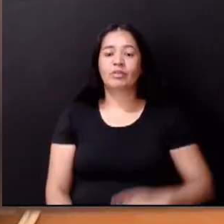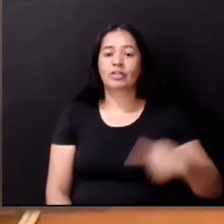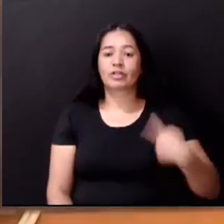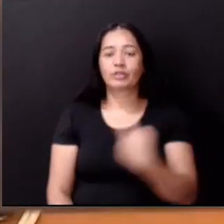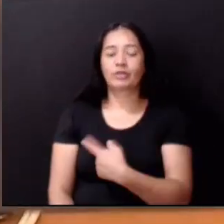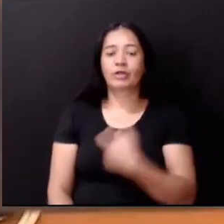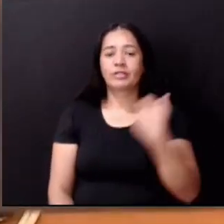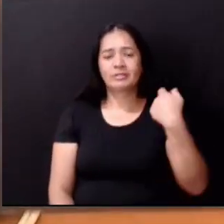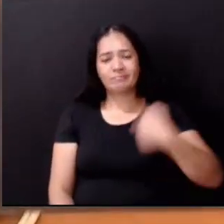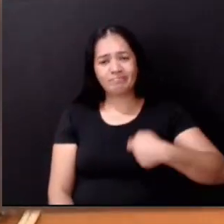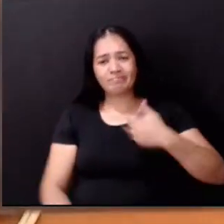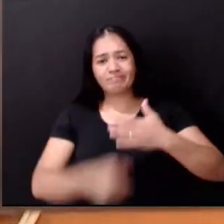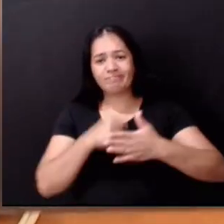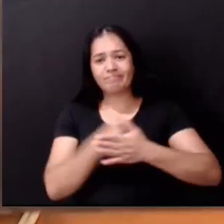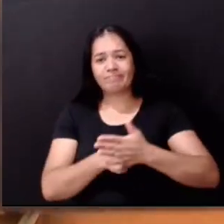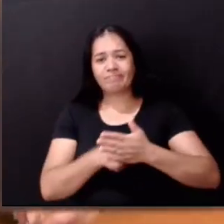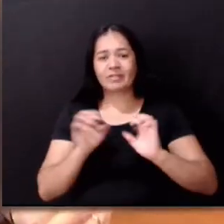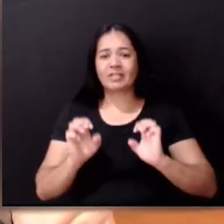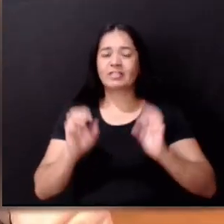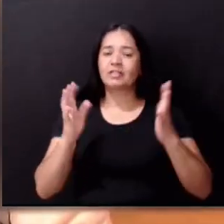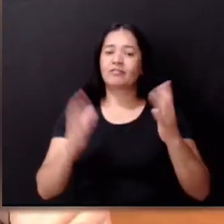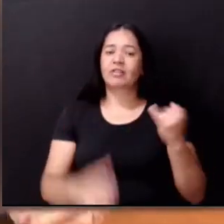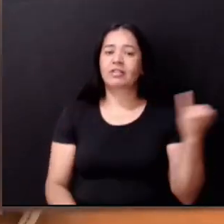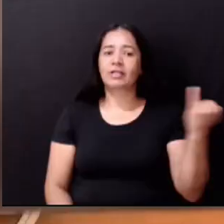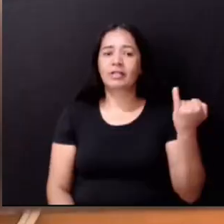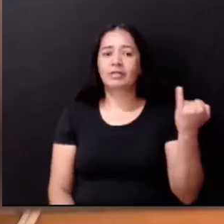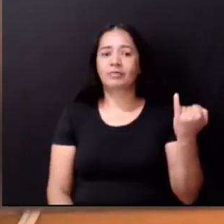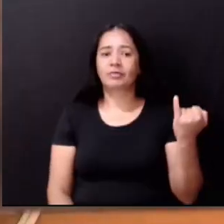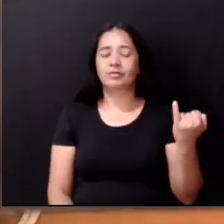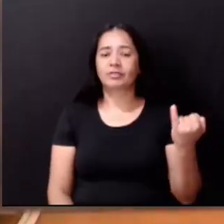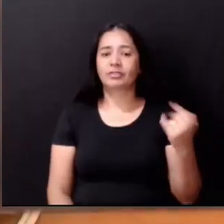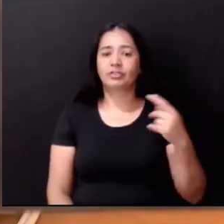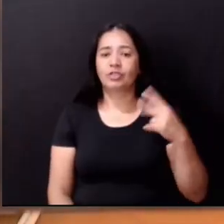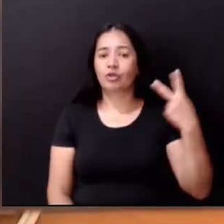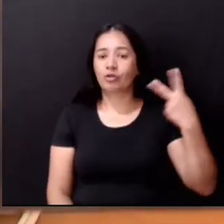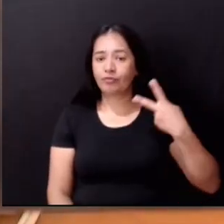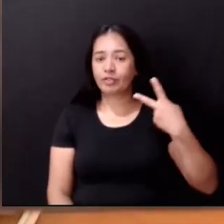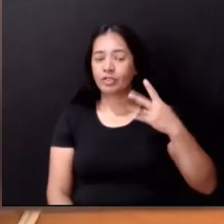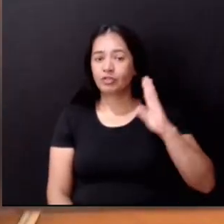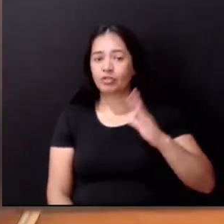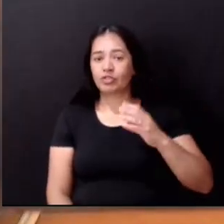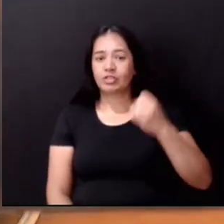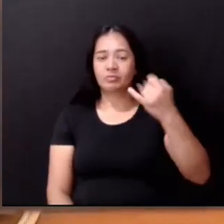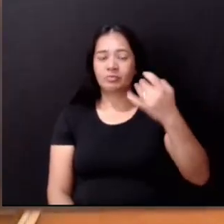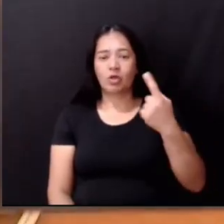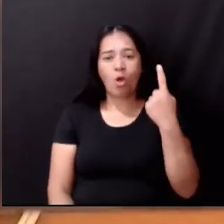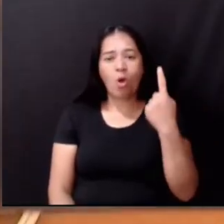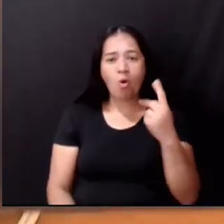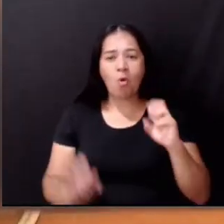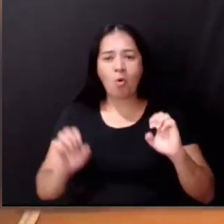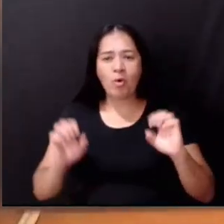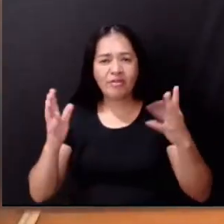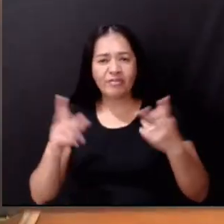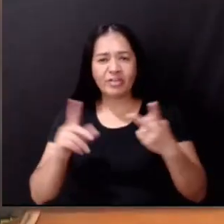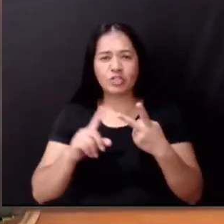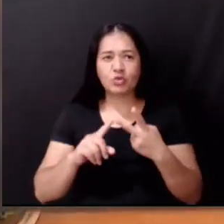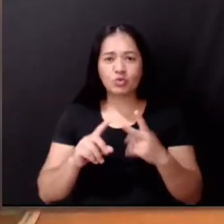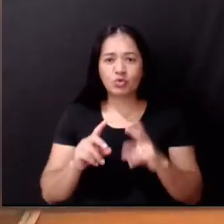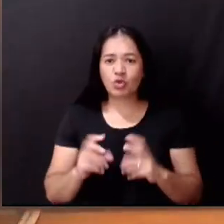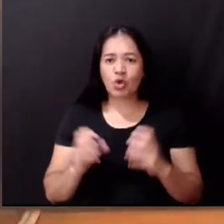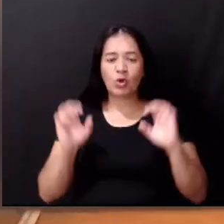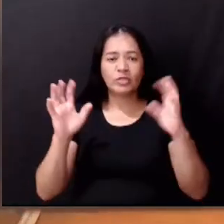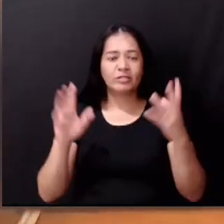são importantíssimos. E como o vereador falou, não é um evento, não é 2 eventos, é a